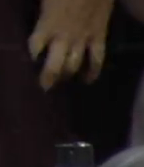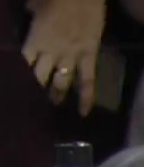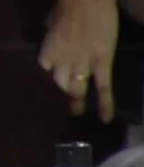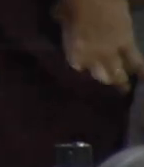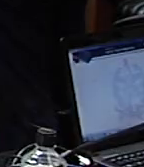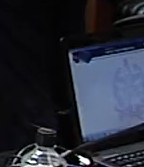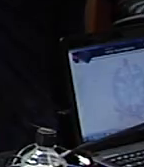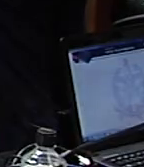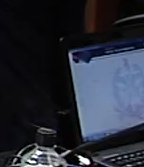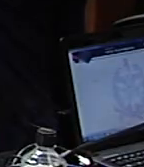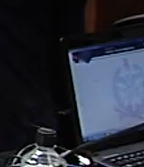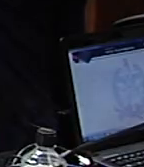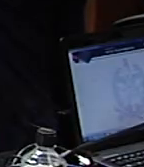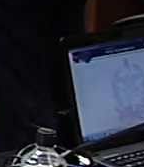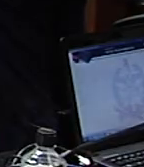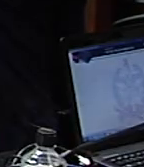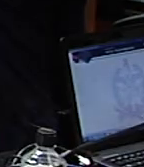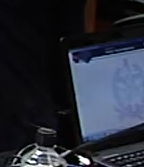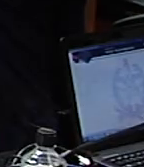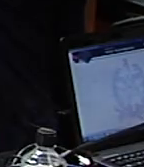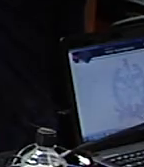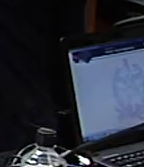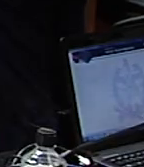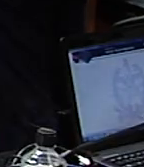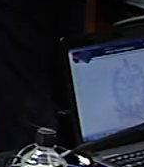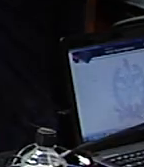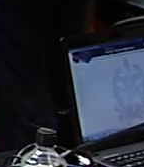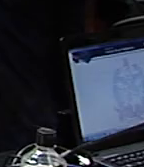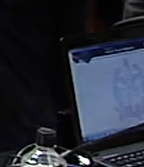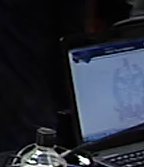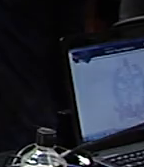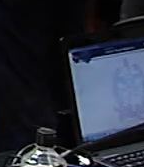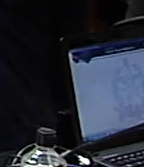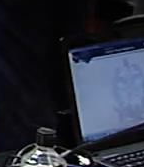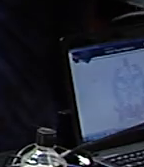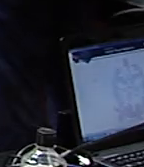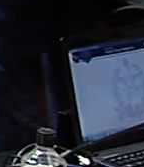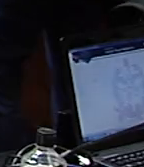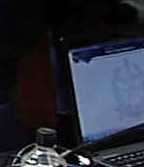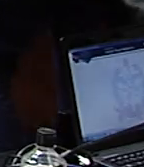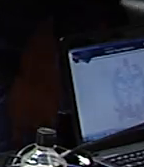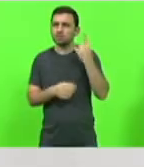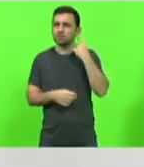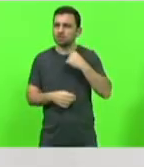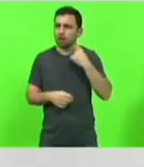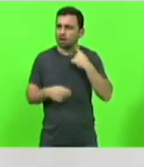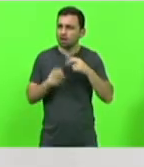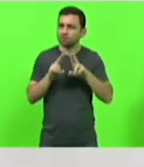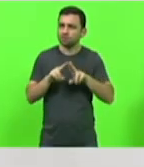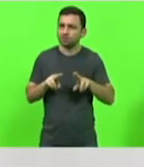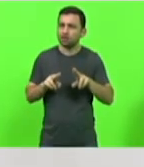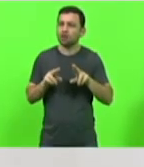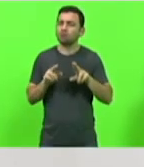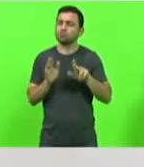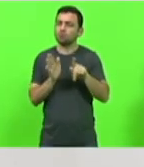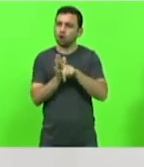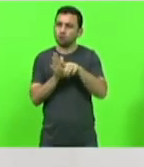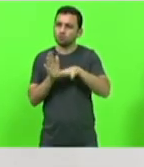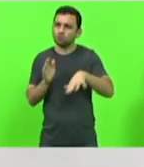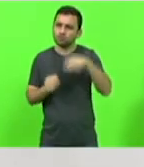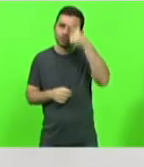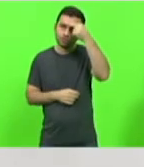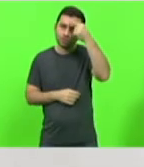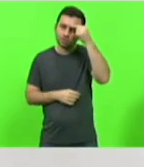identificação das peças a temperatura a ser comercializado e o ar é o ideal a nossa ali